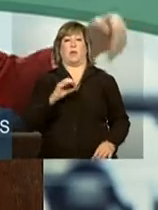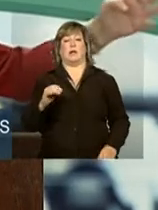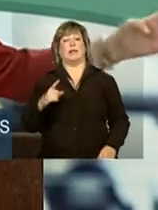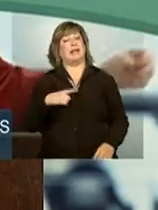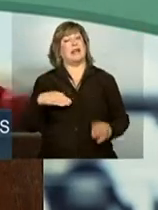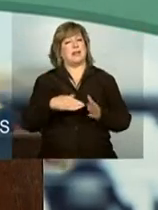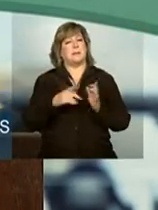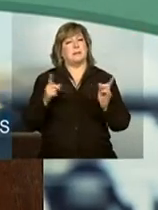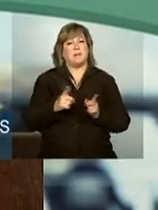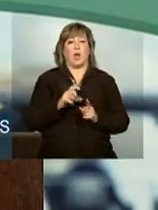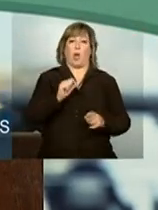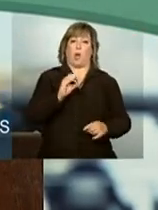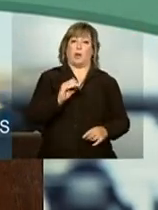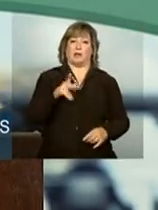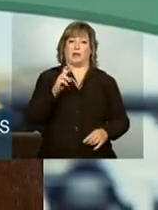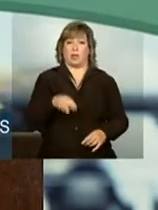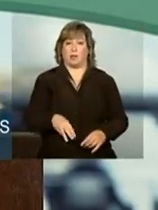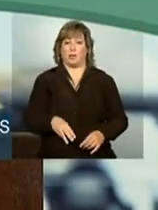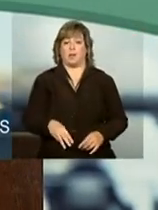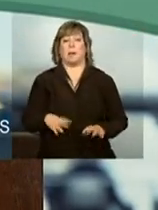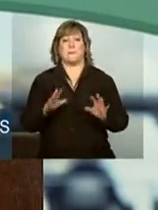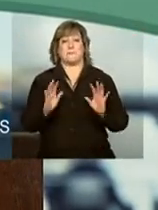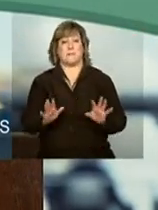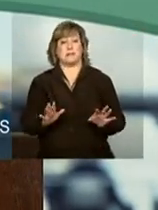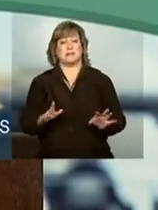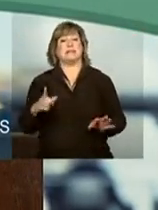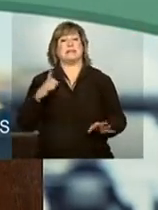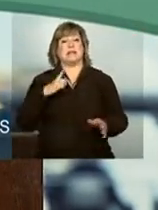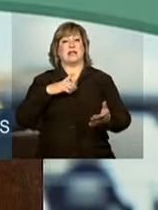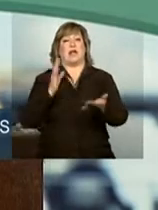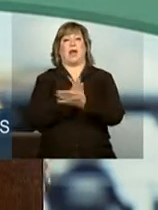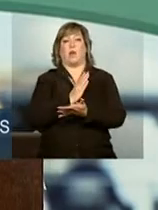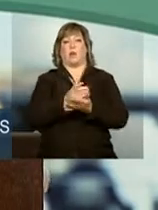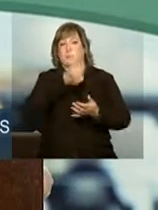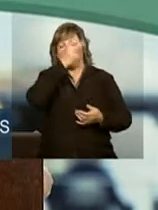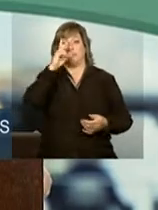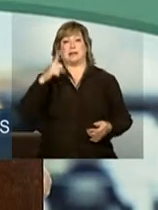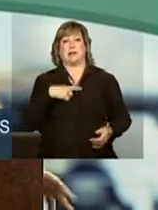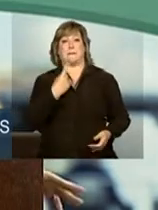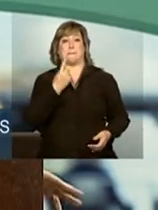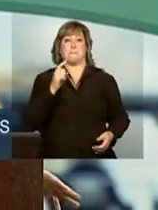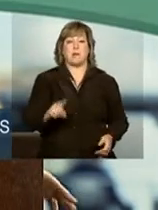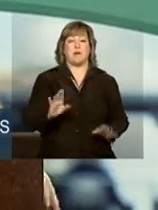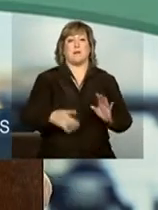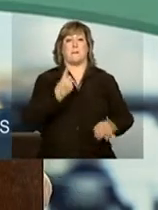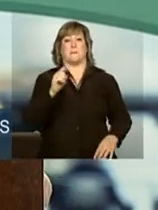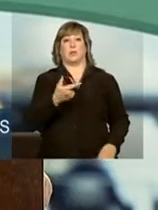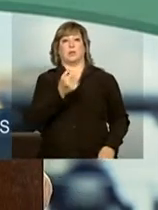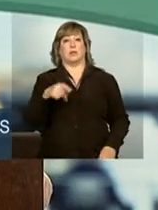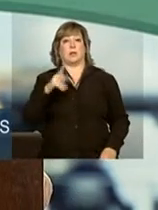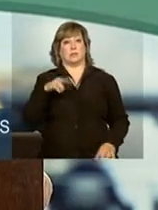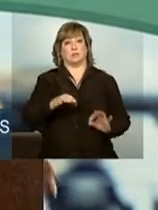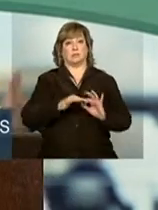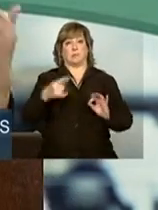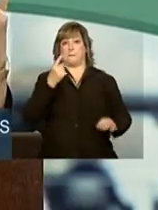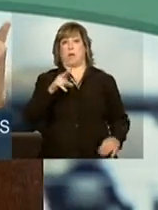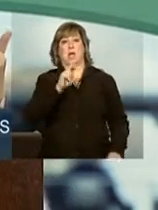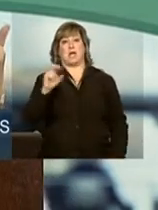até menores, tem 80, mas tem prefeituras que vai a 1.000 e 1.200,